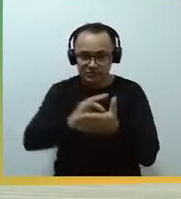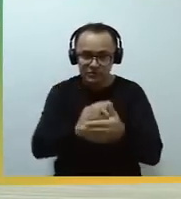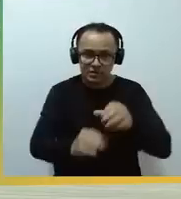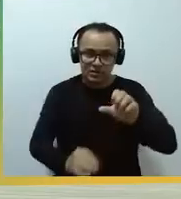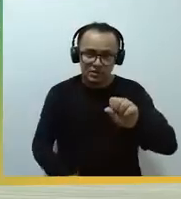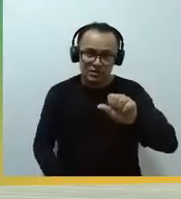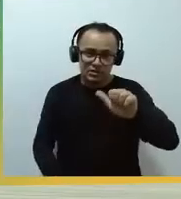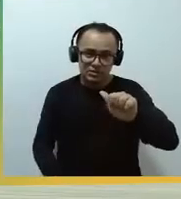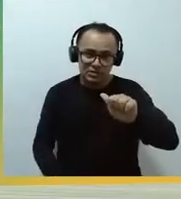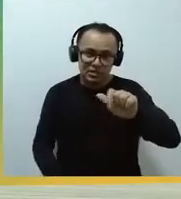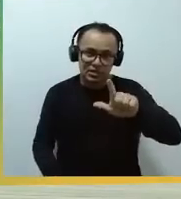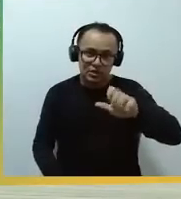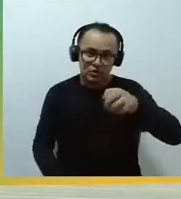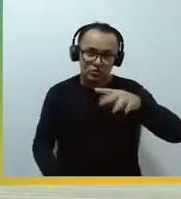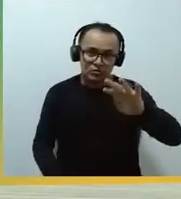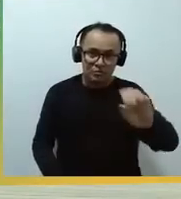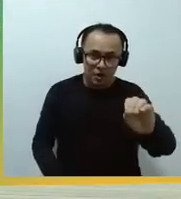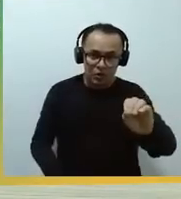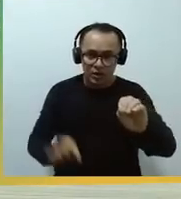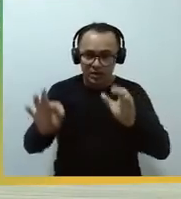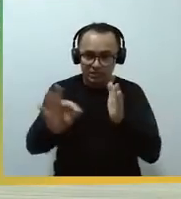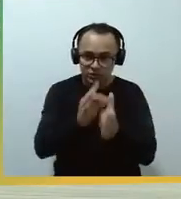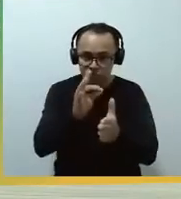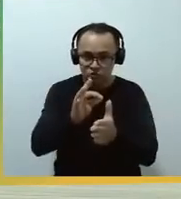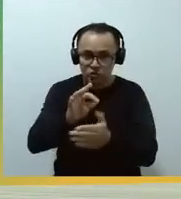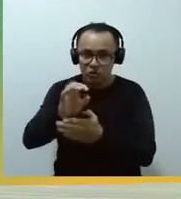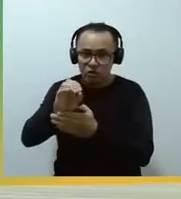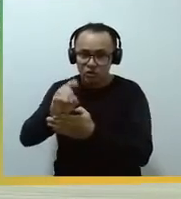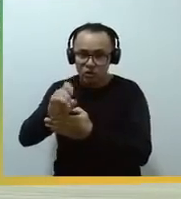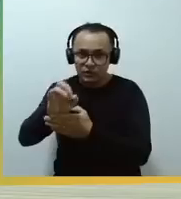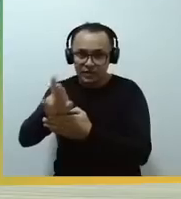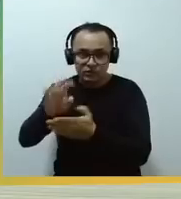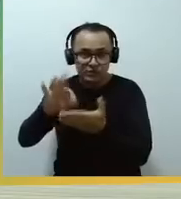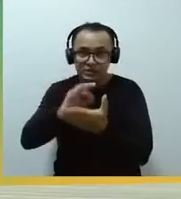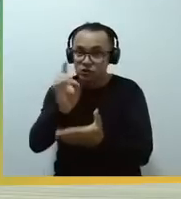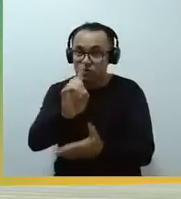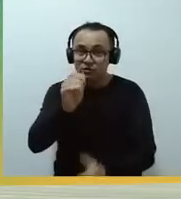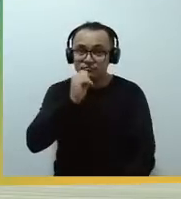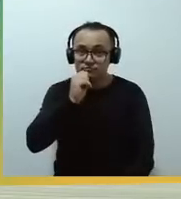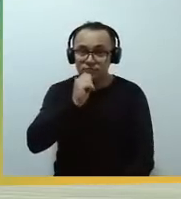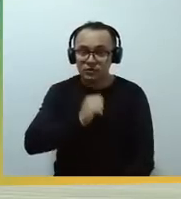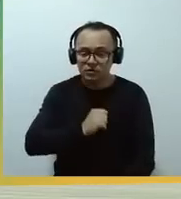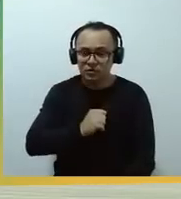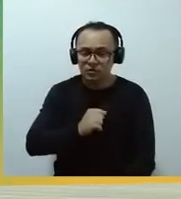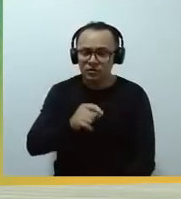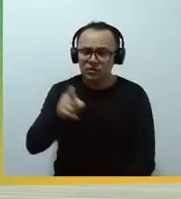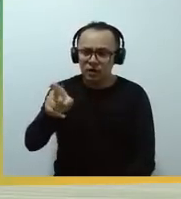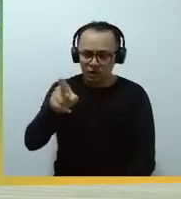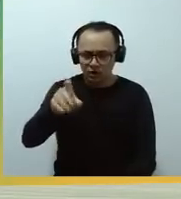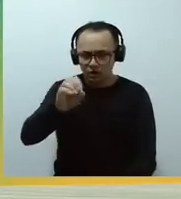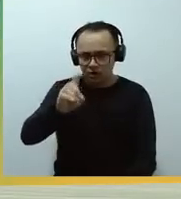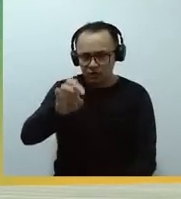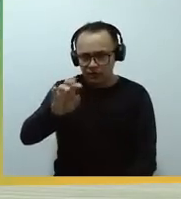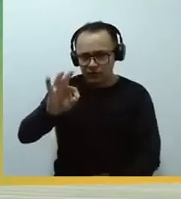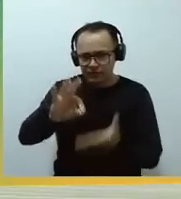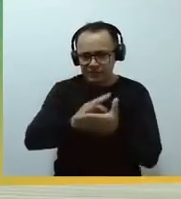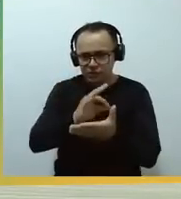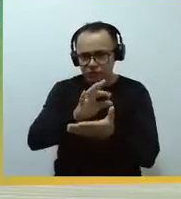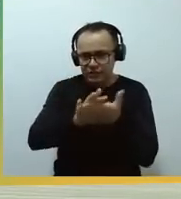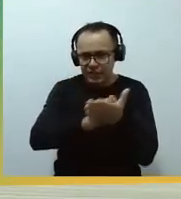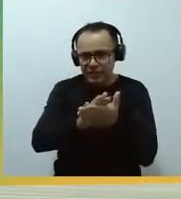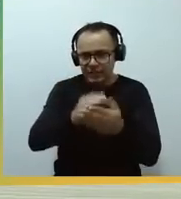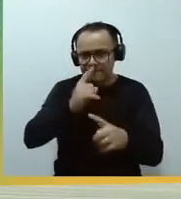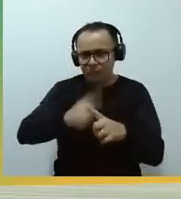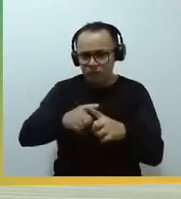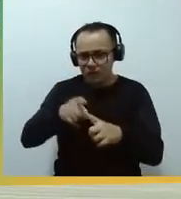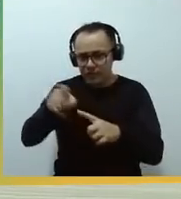não por Odair José Manrich, que era o sócio majoritário. Por que que não foi assinado pelo Odair José Manrich? Era porque ele era seu funcionário da